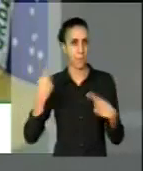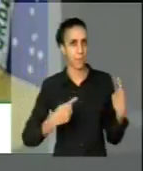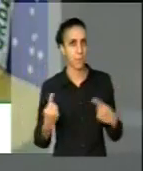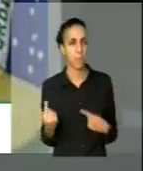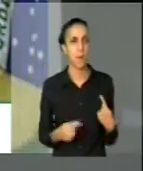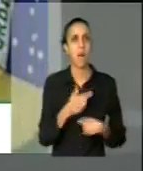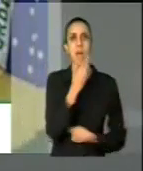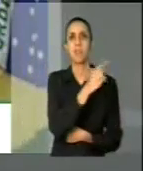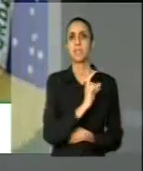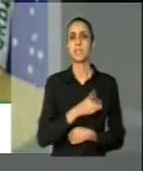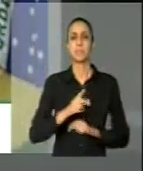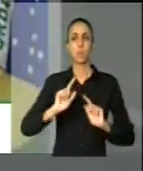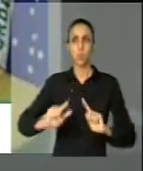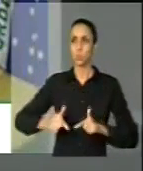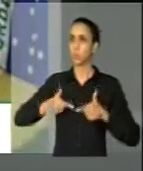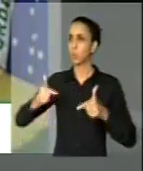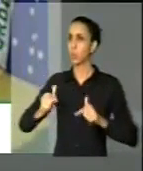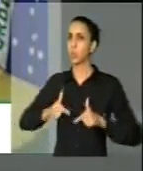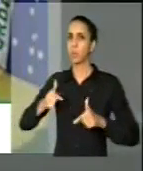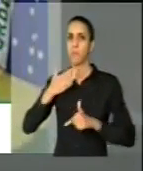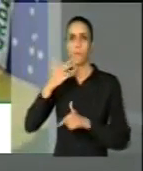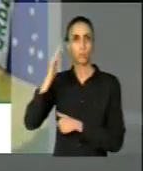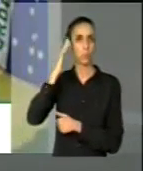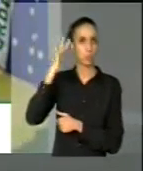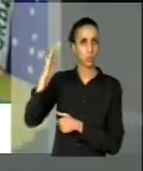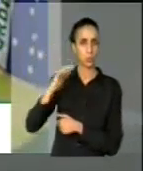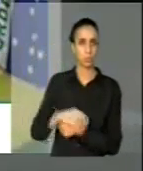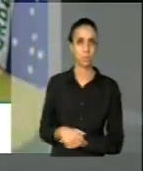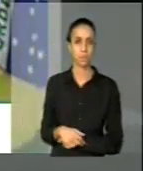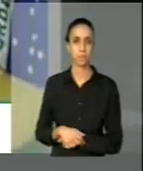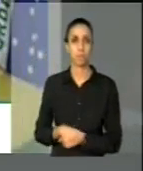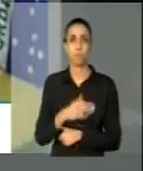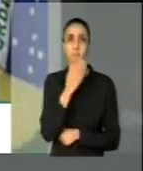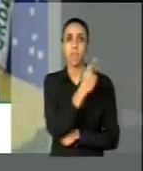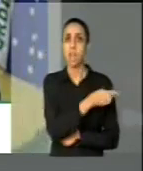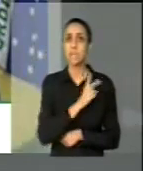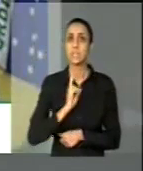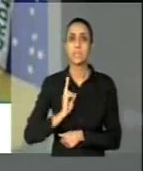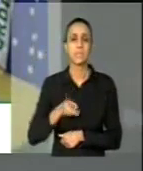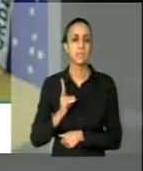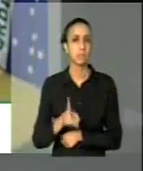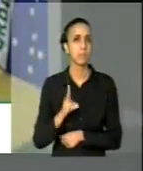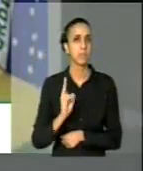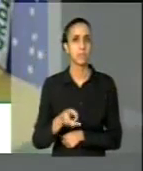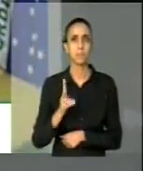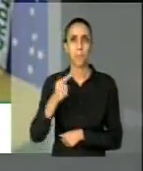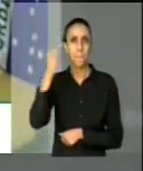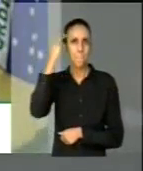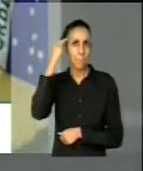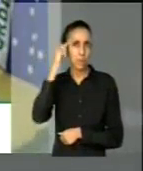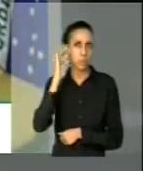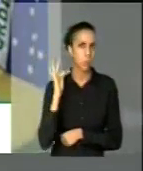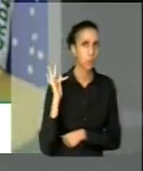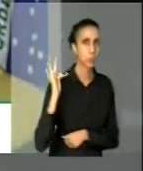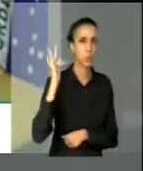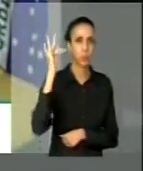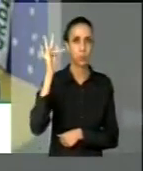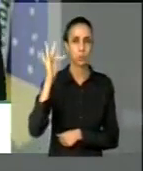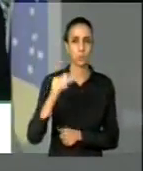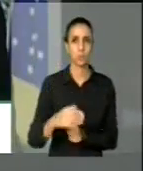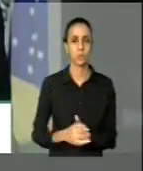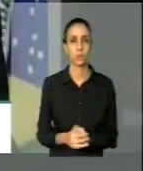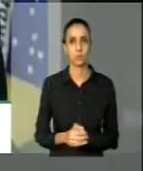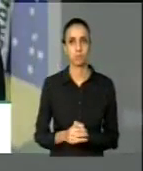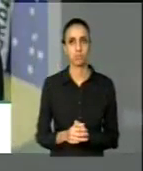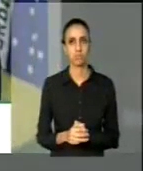se manteve coerente com seus princípios. Roberto Campos sempre esteve à frente do seu tempo com